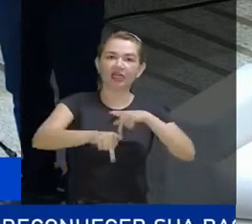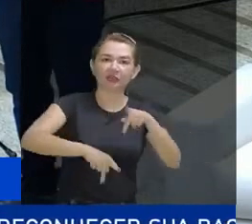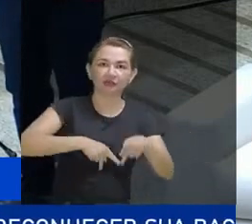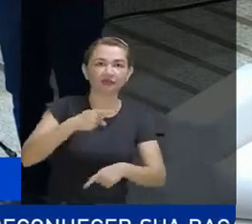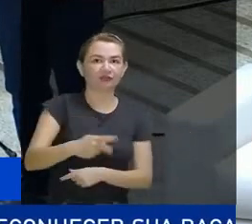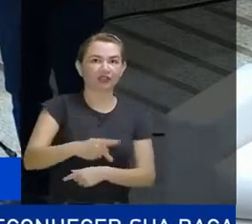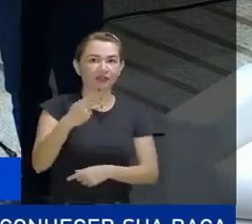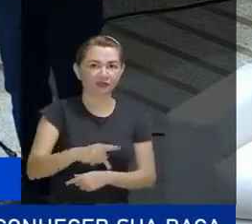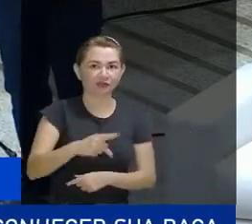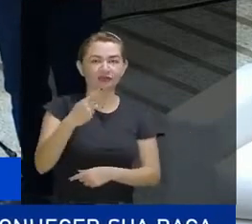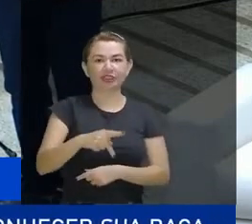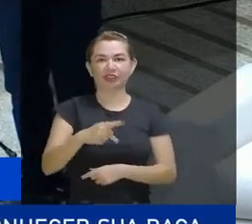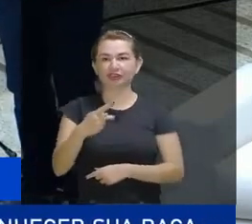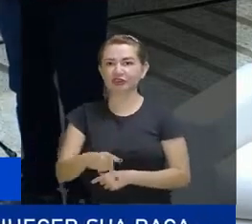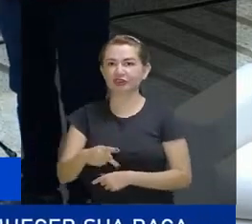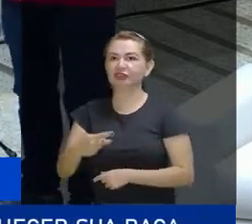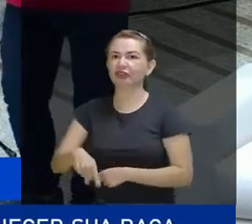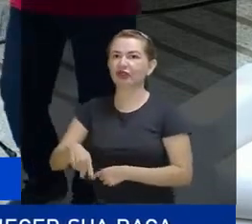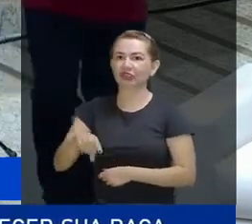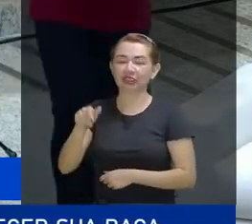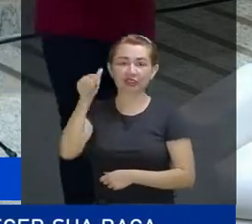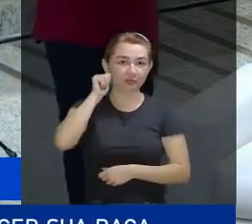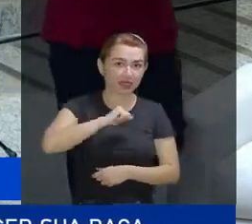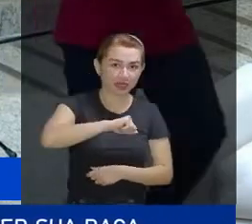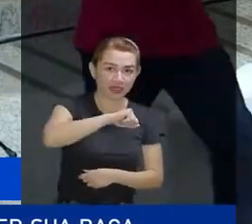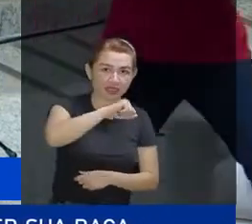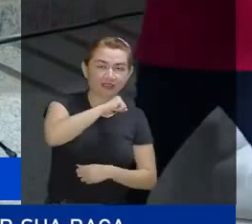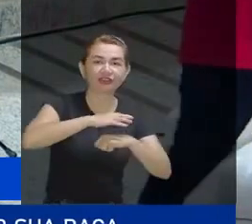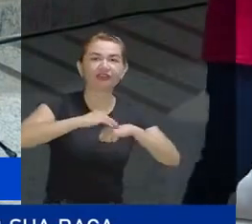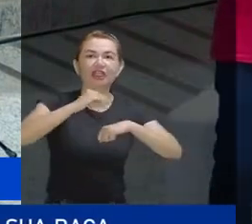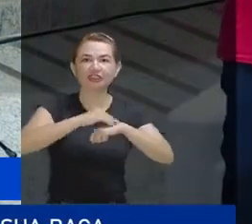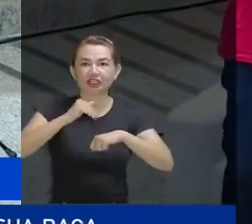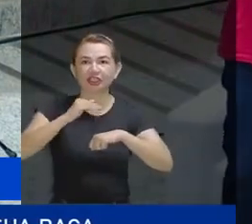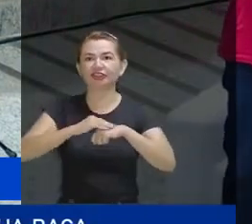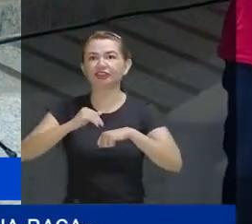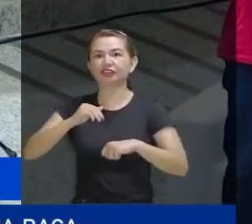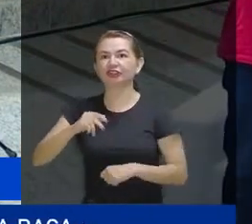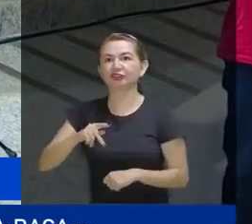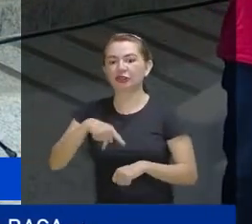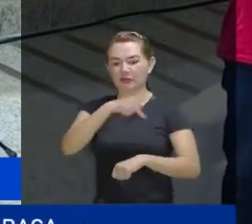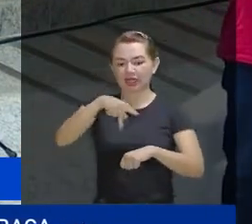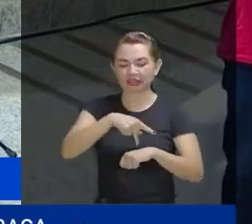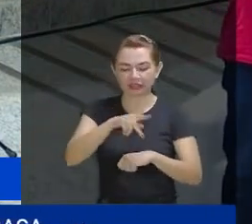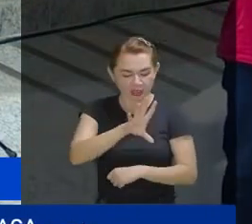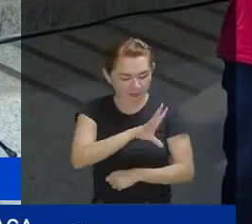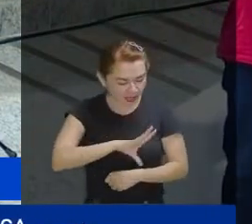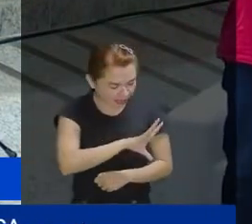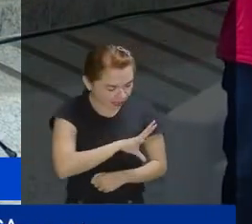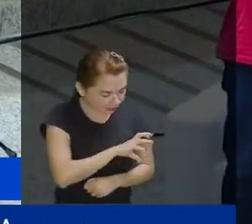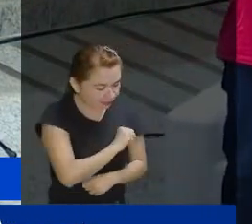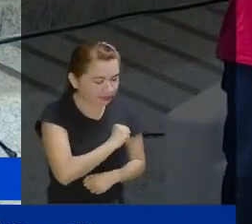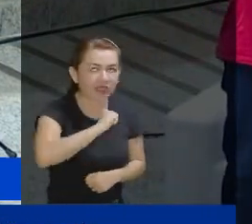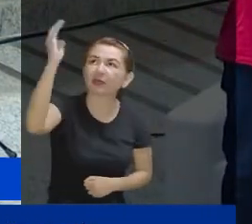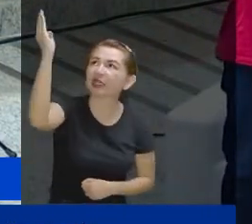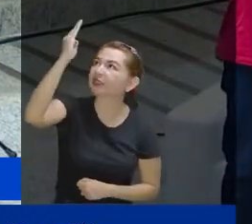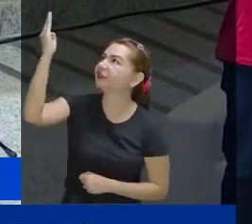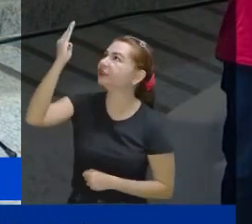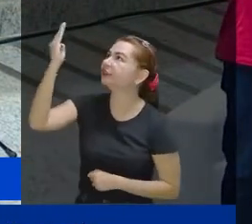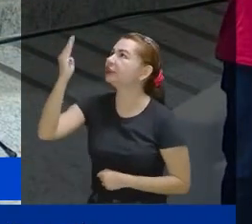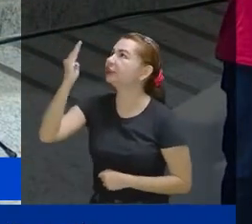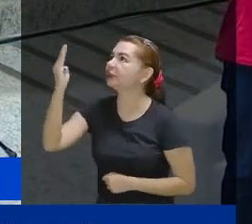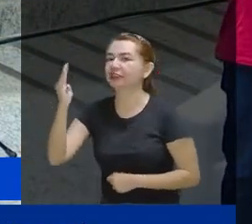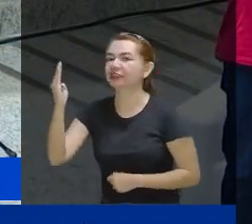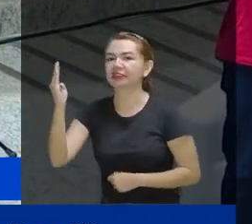amada, dos filhos deste solo és mãe, gentil pátria amada,